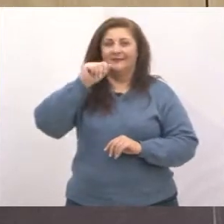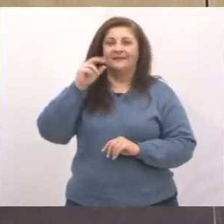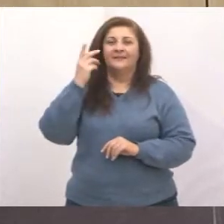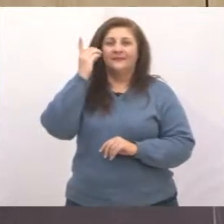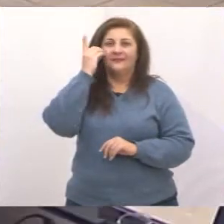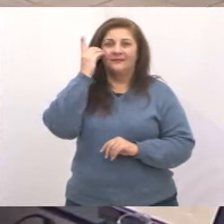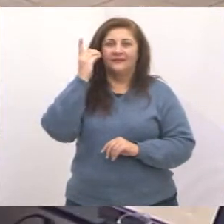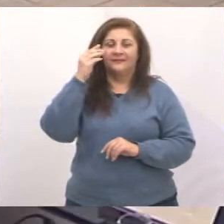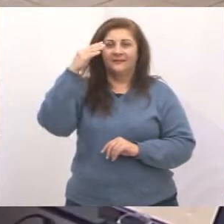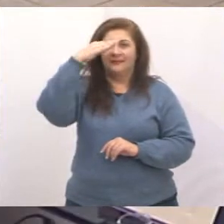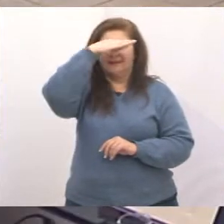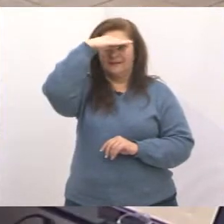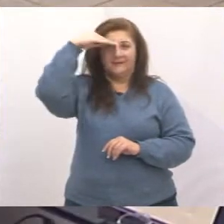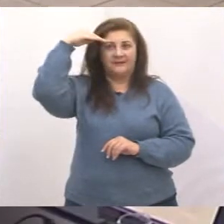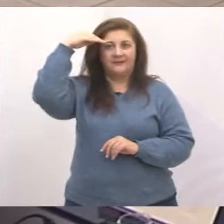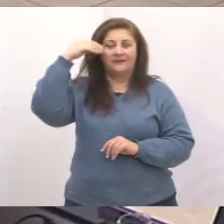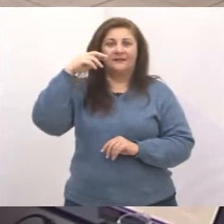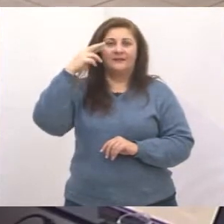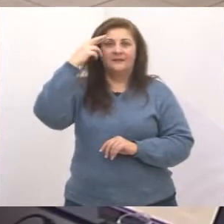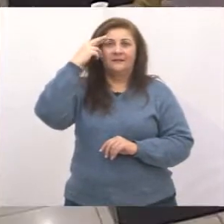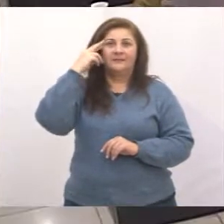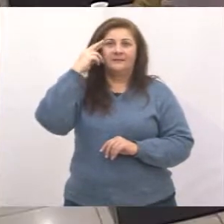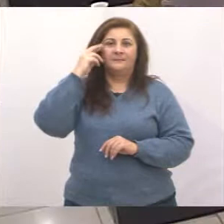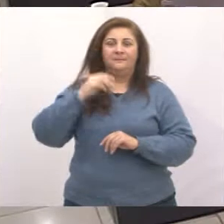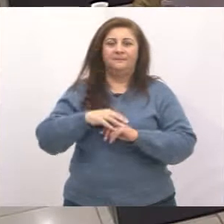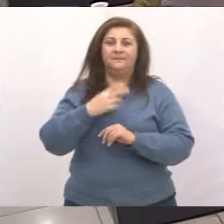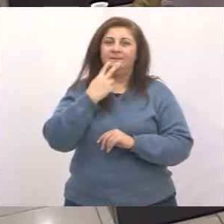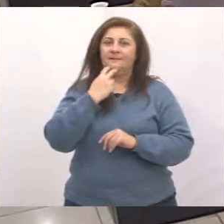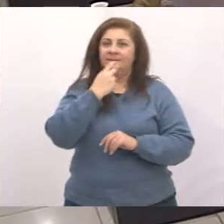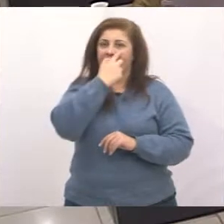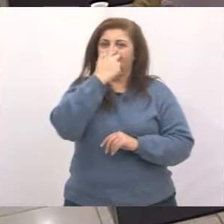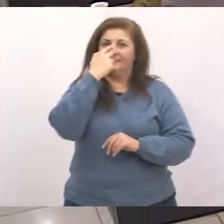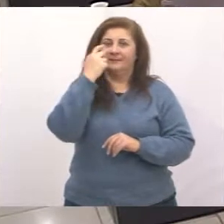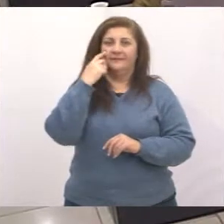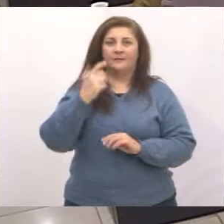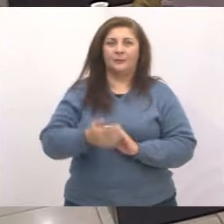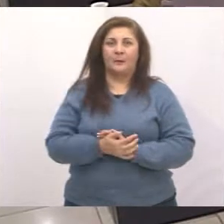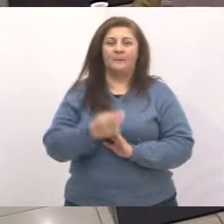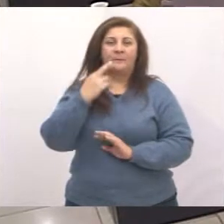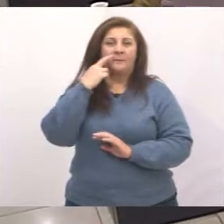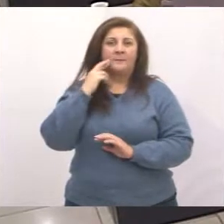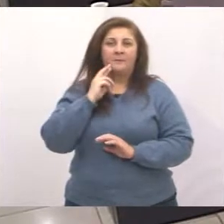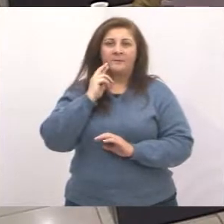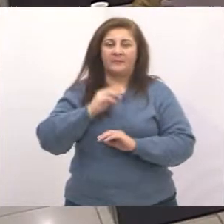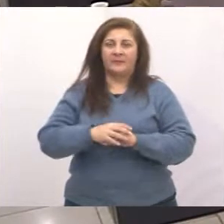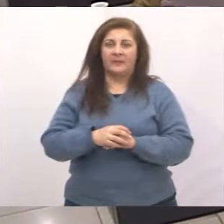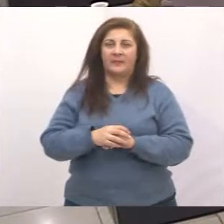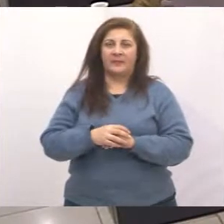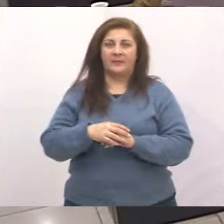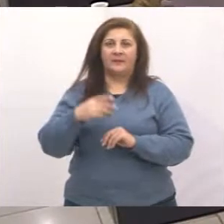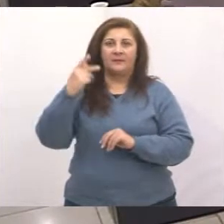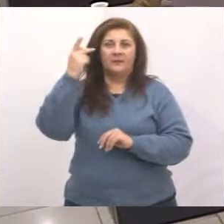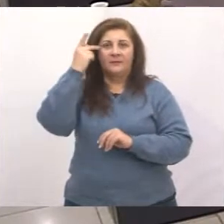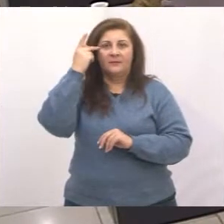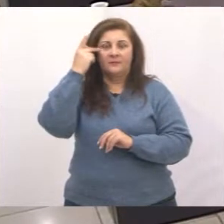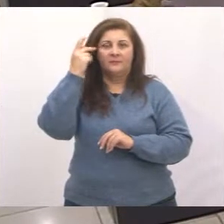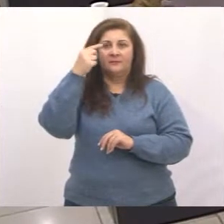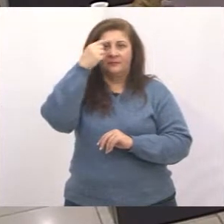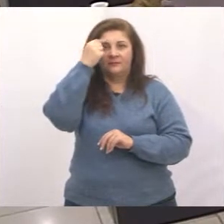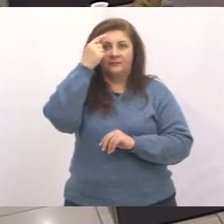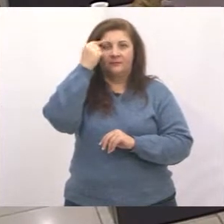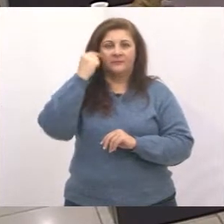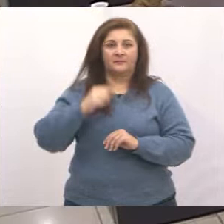Dude, Maria Amélia, Roninha, Valmir do Parque Meia Lua, Rogério Timóteo, Paulinho dos Condutores, Edgar